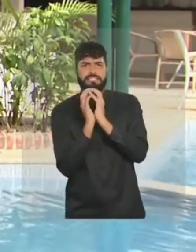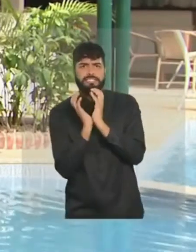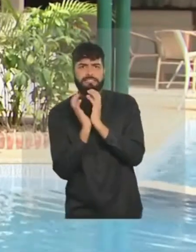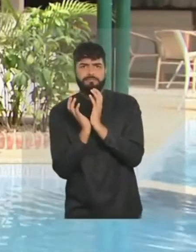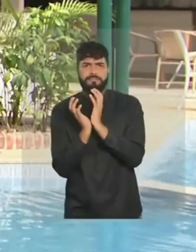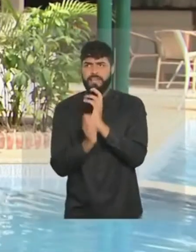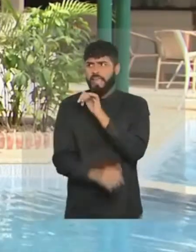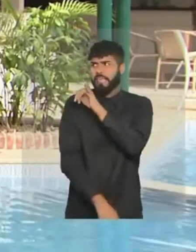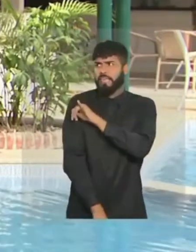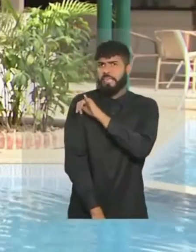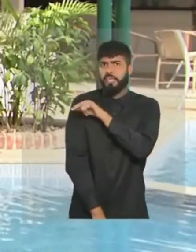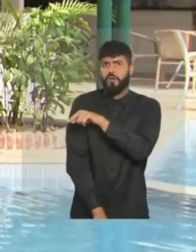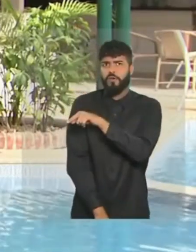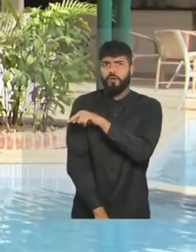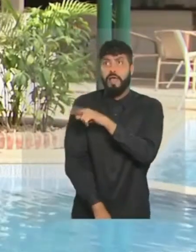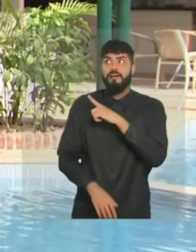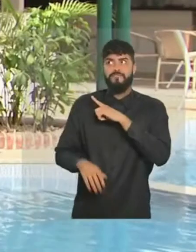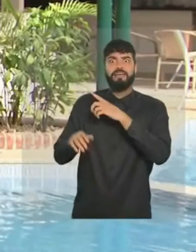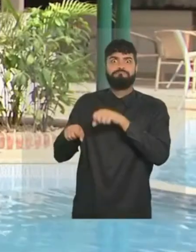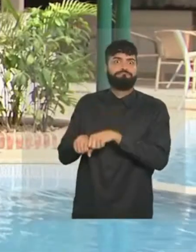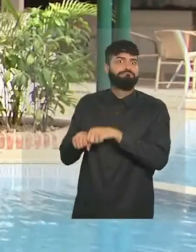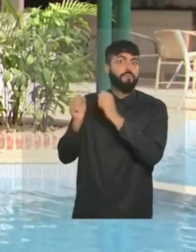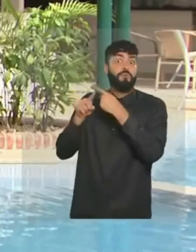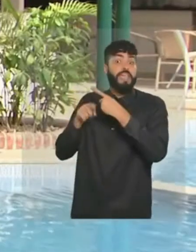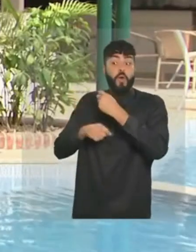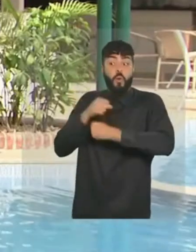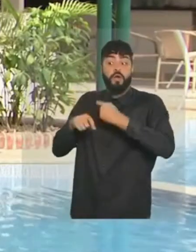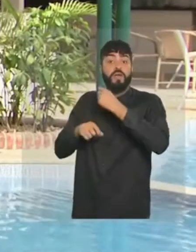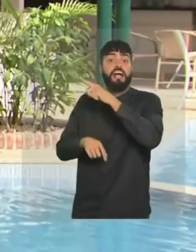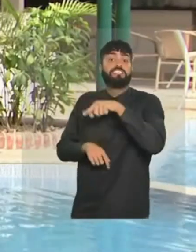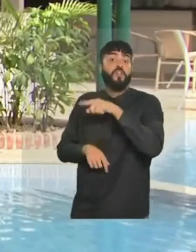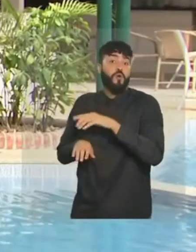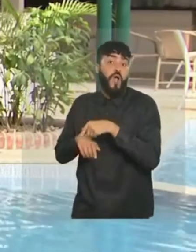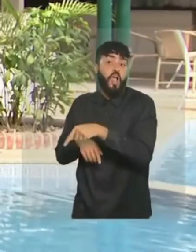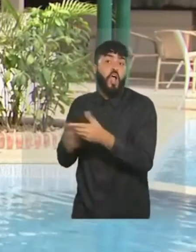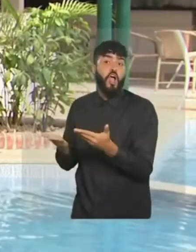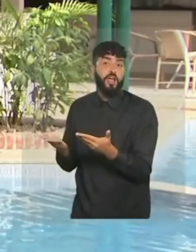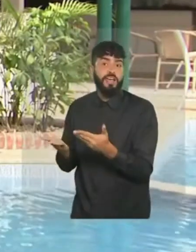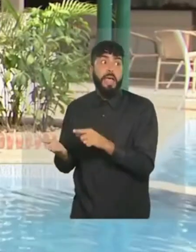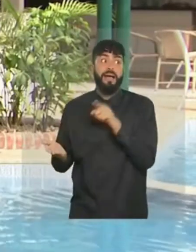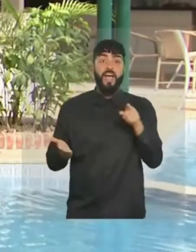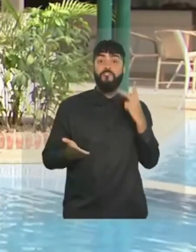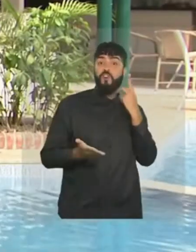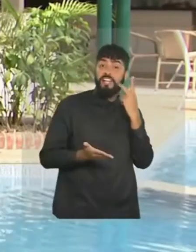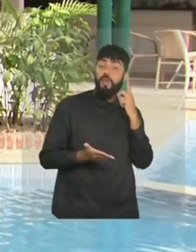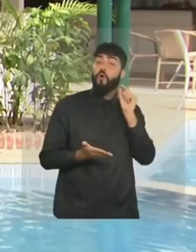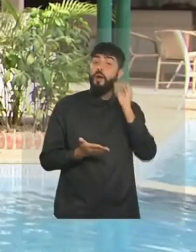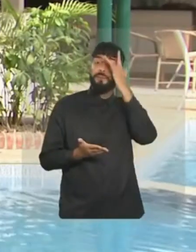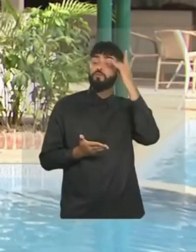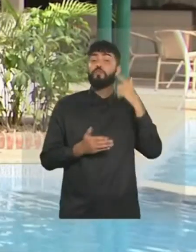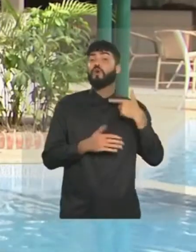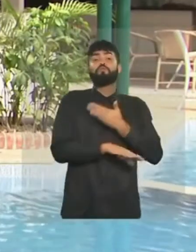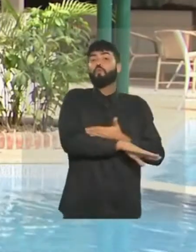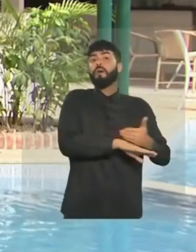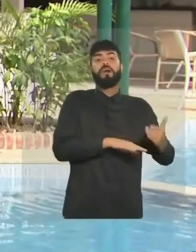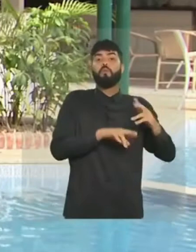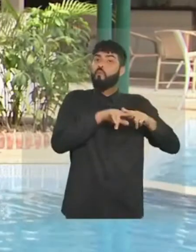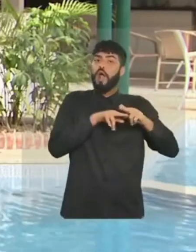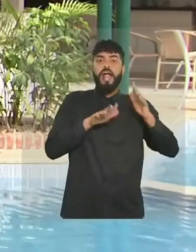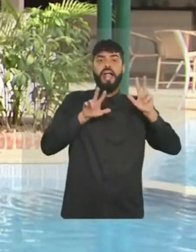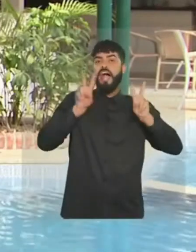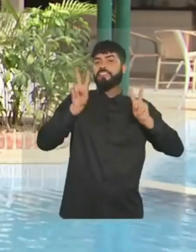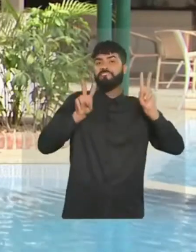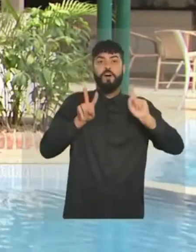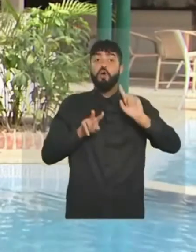terão, será diferente do impacto que temos na cidade de Fortaleza, que já é um destino que as pessoas procuram para passear,